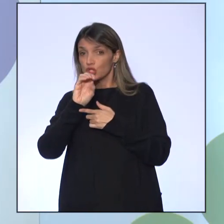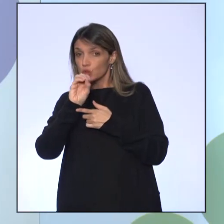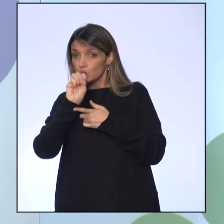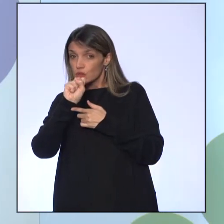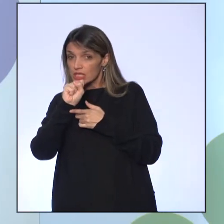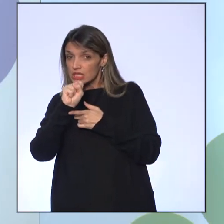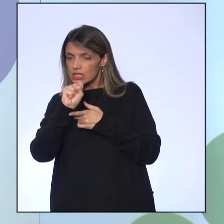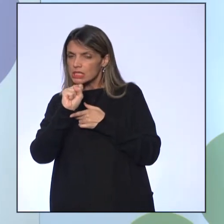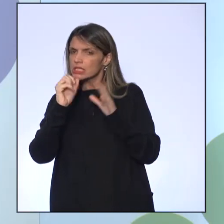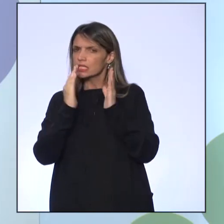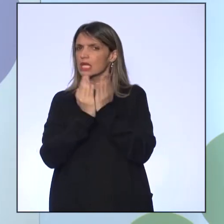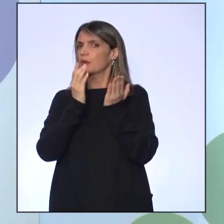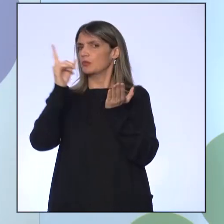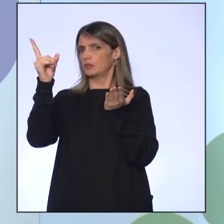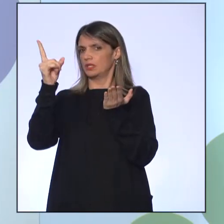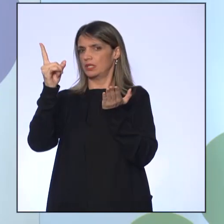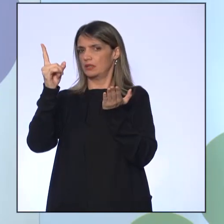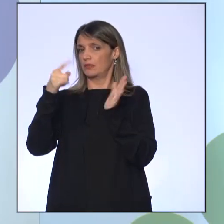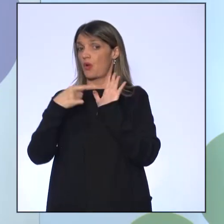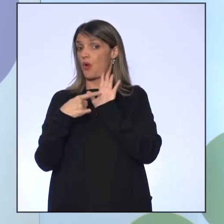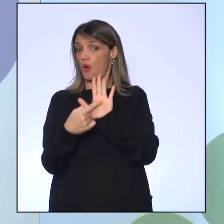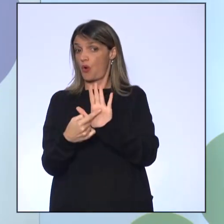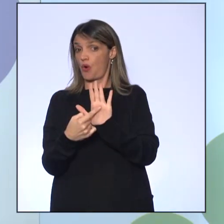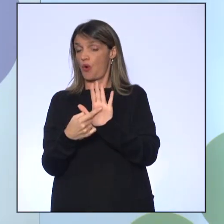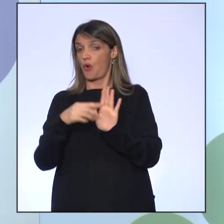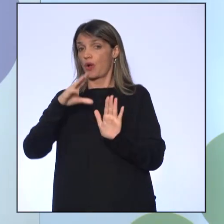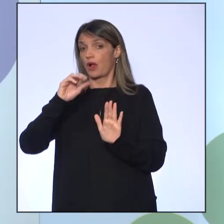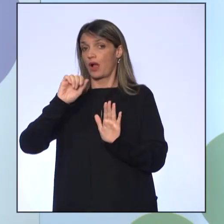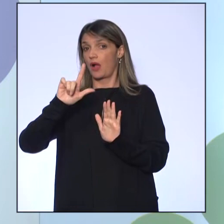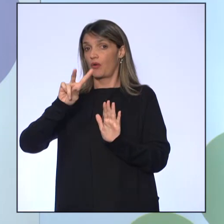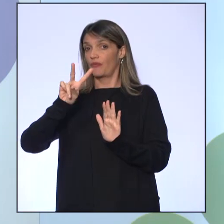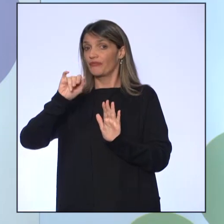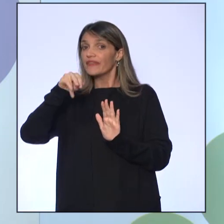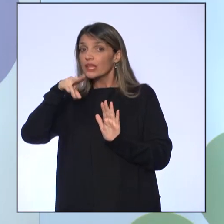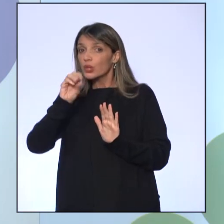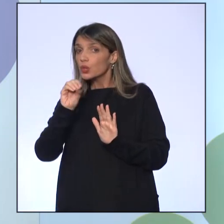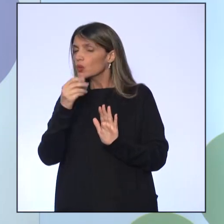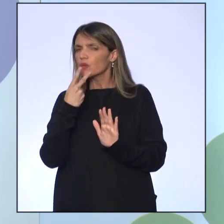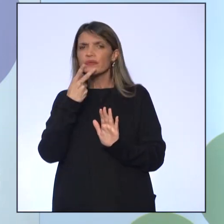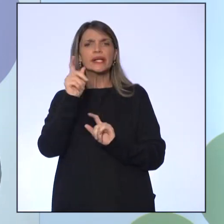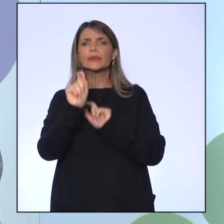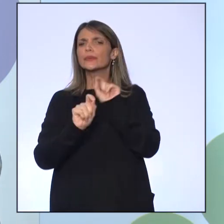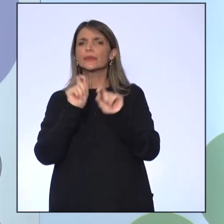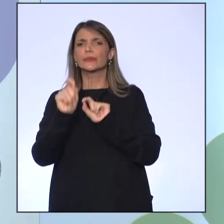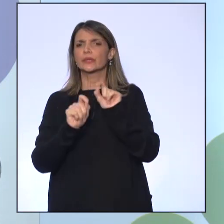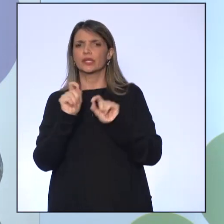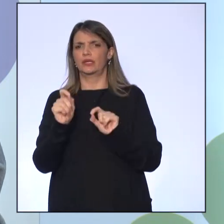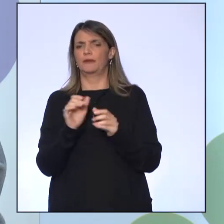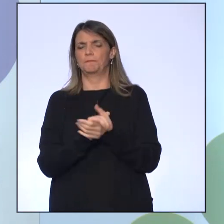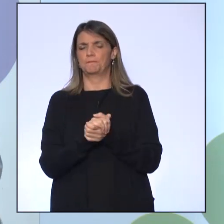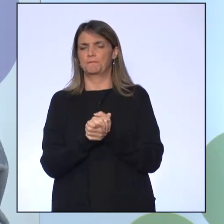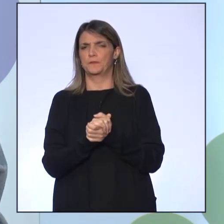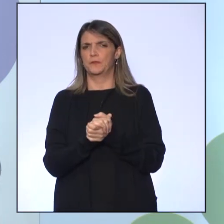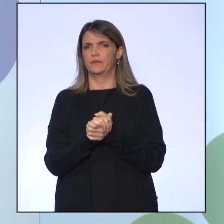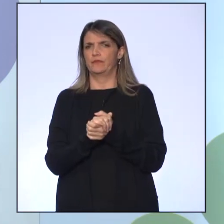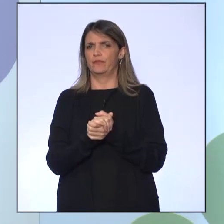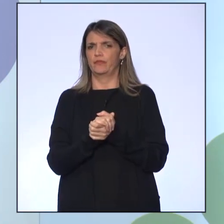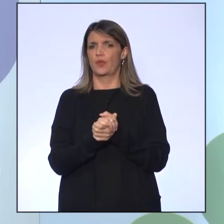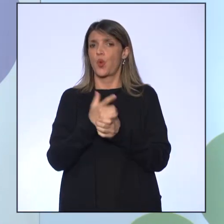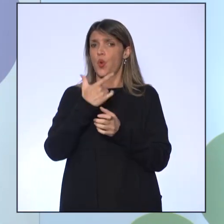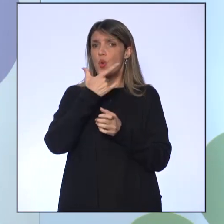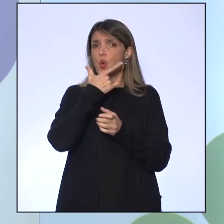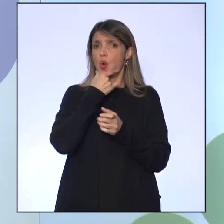E notem bem que o posicionamento de Calvino, né, que ele começa falando que houve um momento em que os homens e Deus